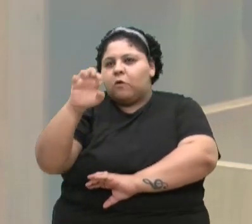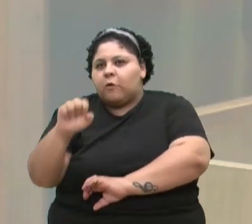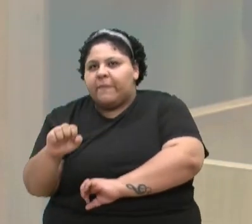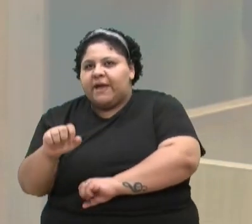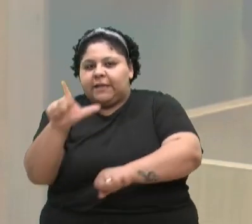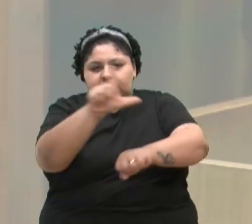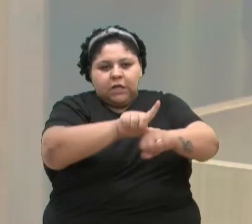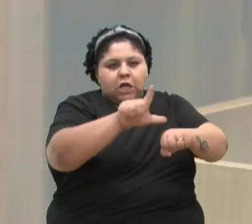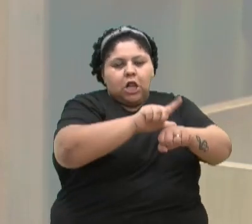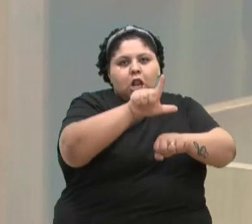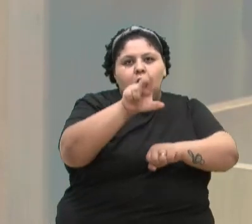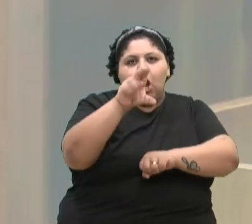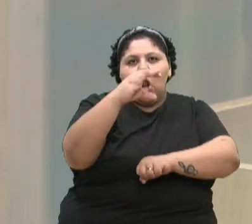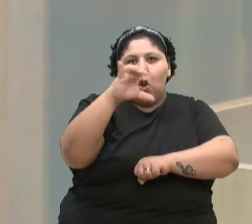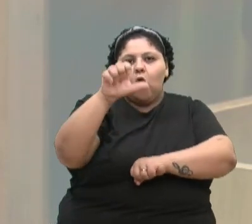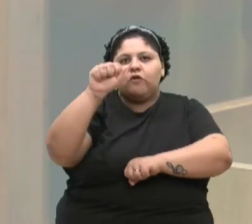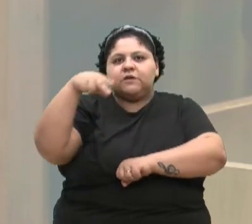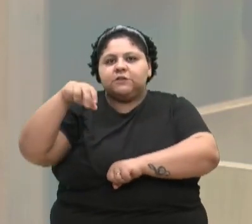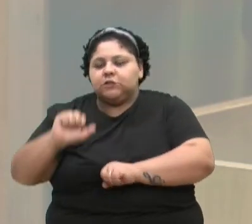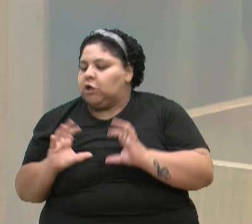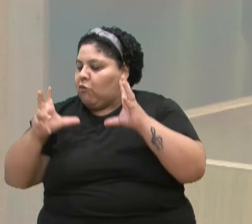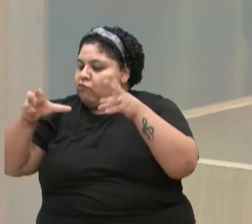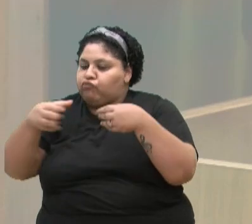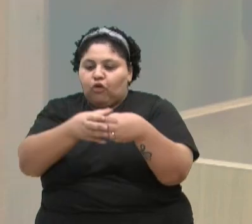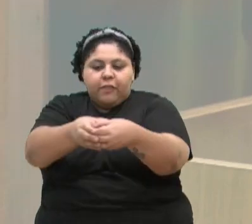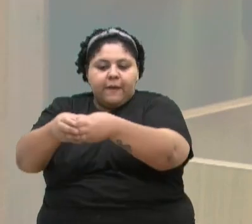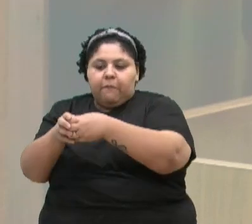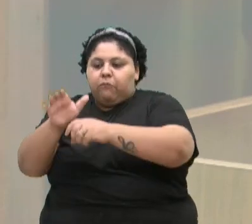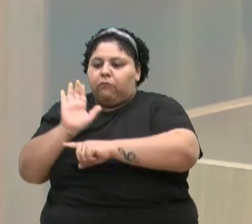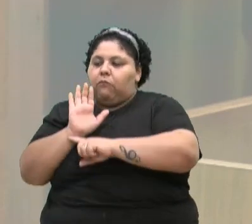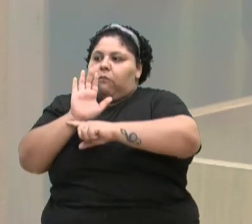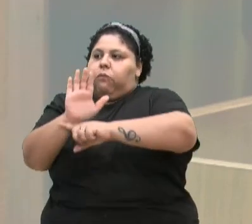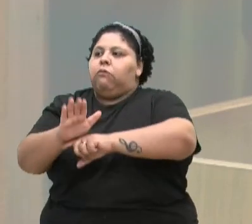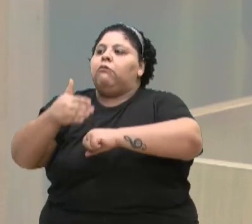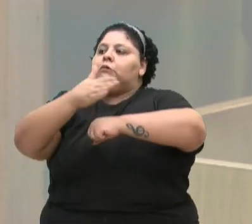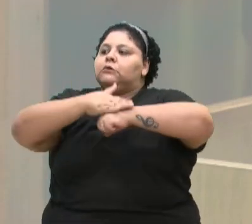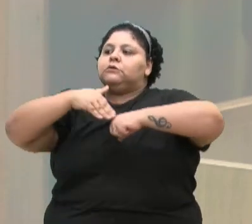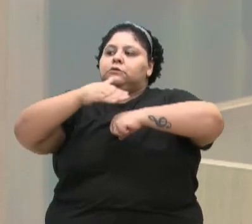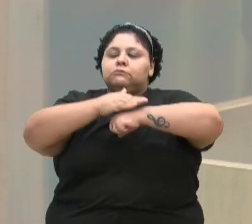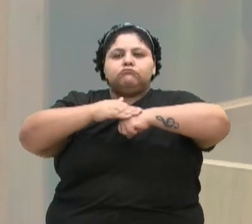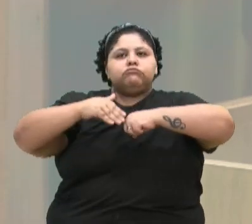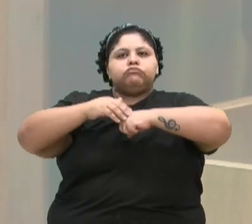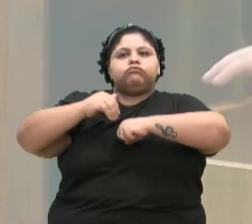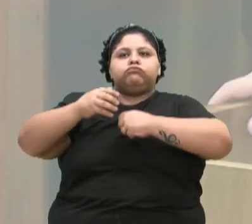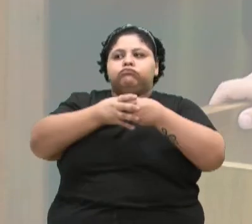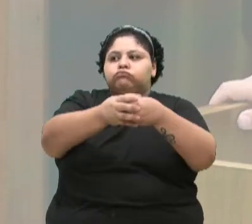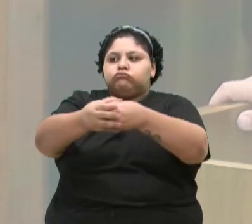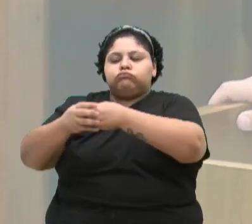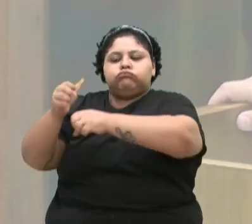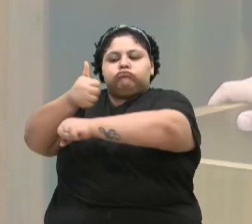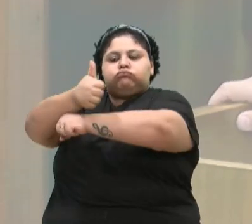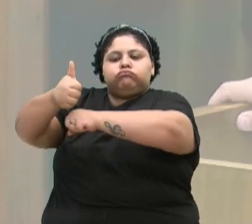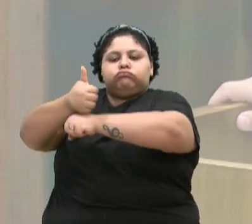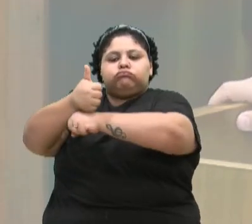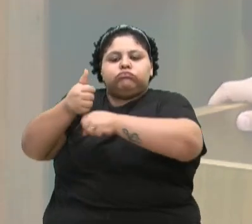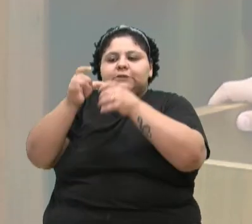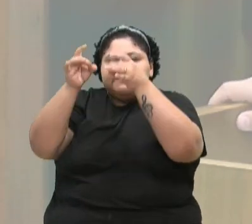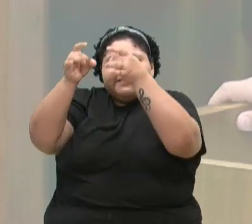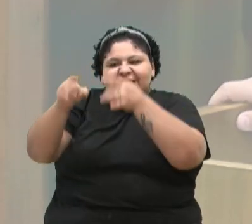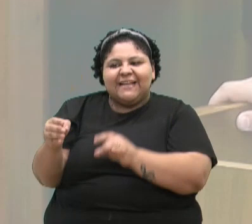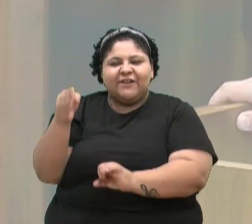Pérez, e a toda a equipe de colaboradores por agradar seus hóspedes nos mínimos detalhes de excelência em